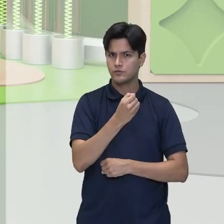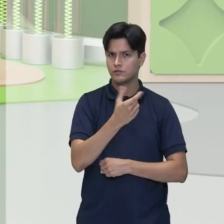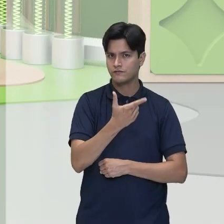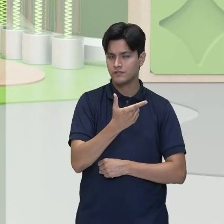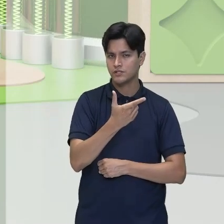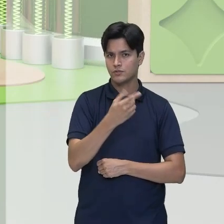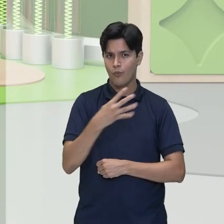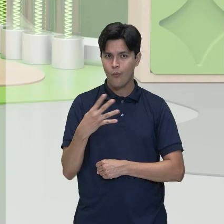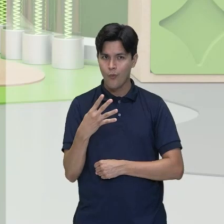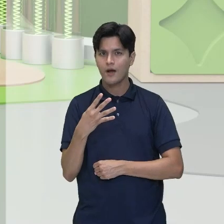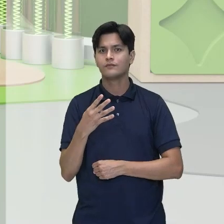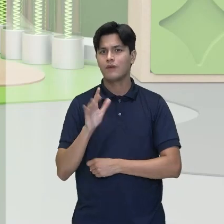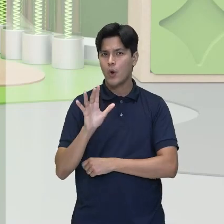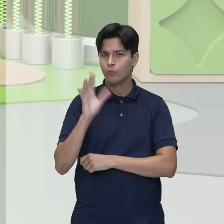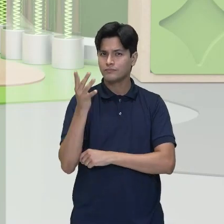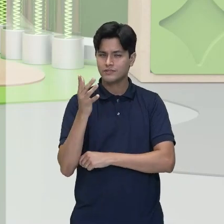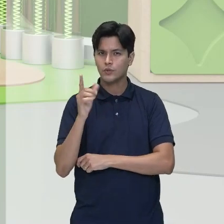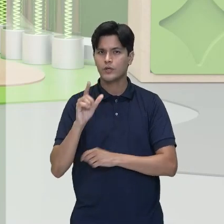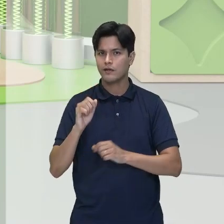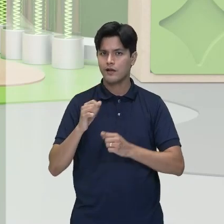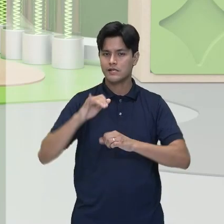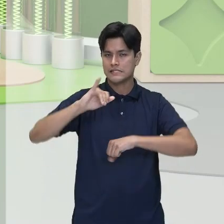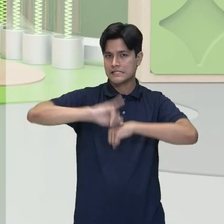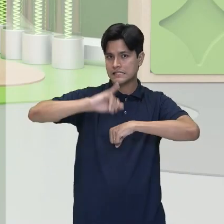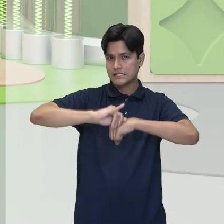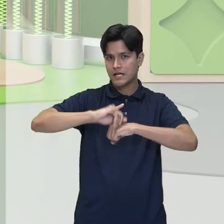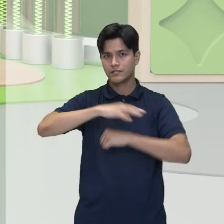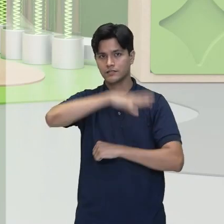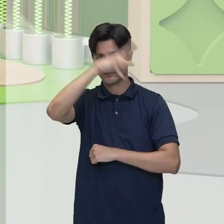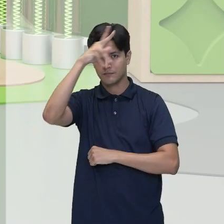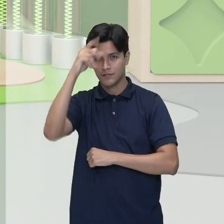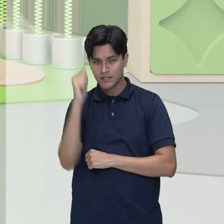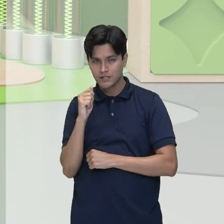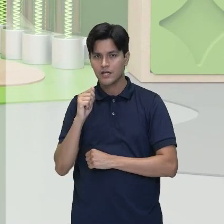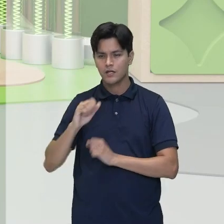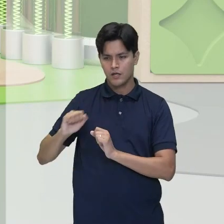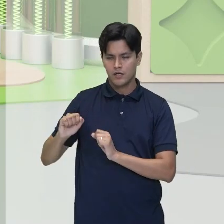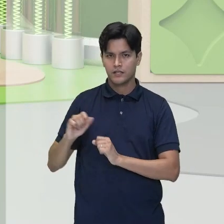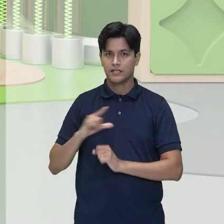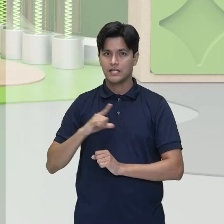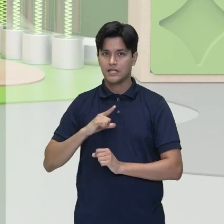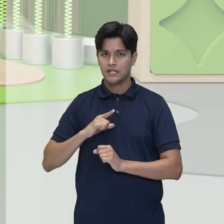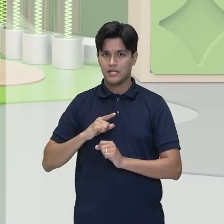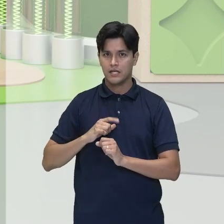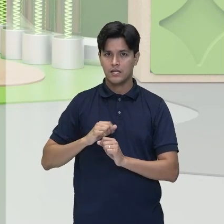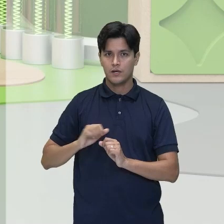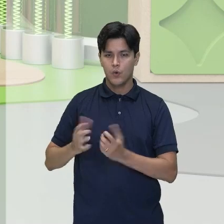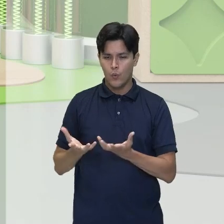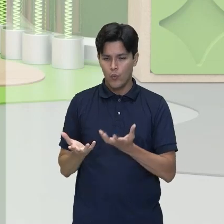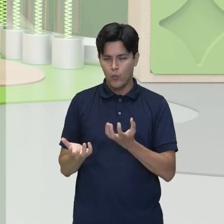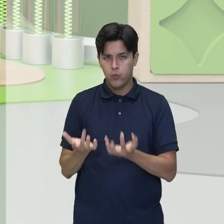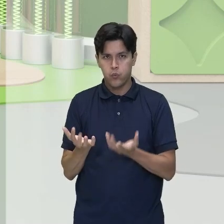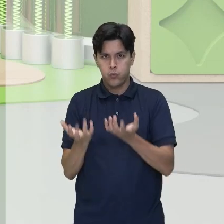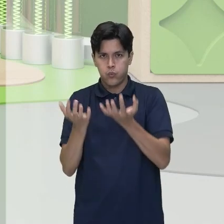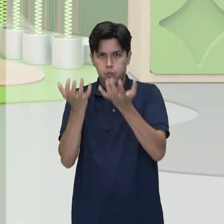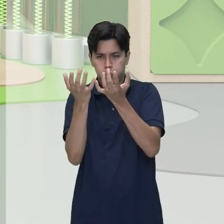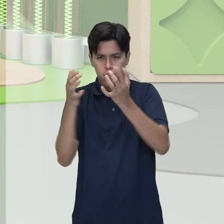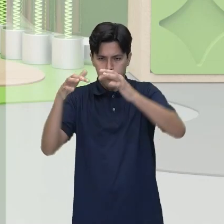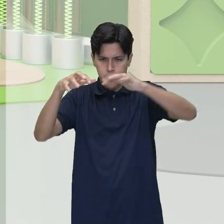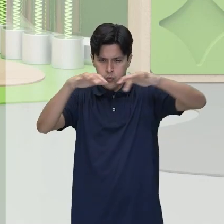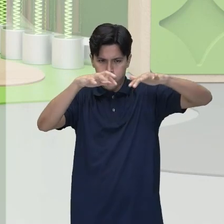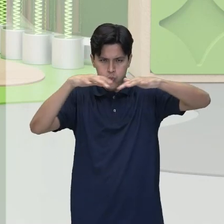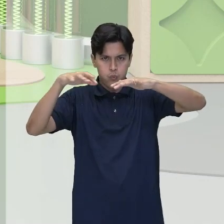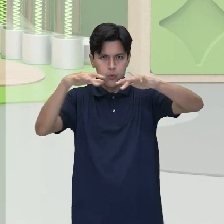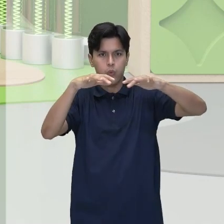tomando toda a cidade de Manaus, né, e também as regiões metropolitanas aqui ao redor, né, da nossa cidade. E a